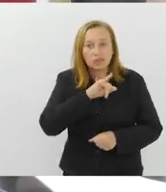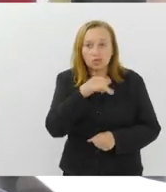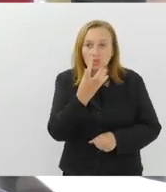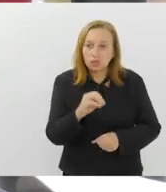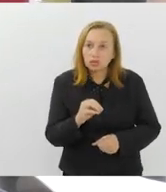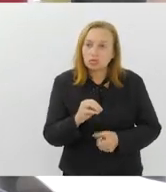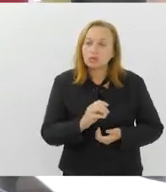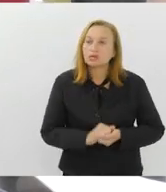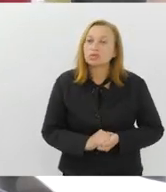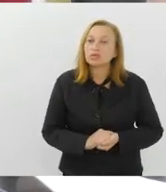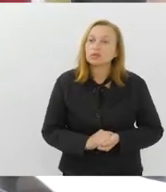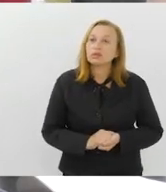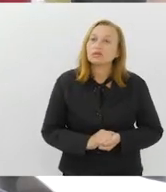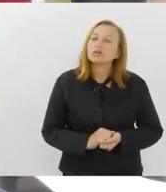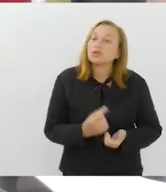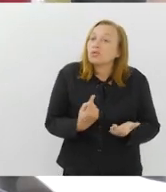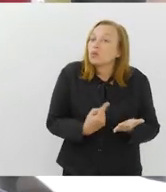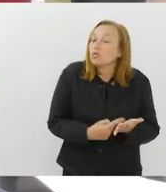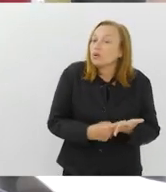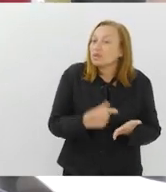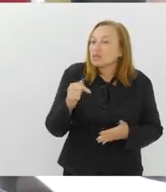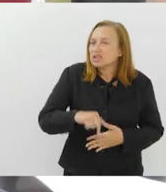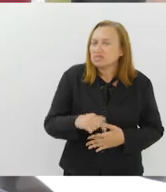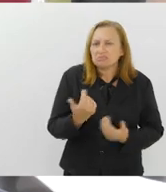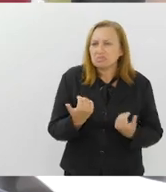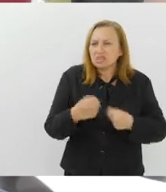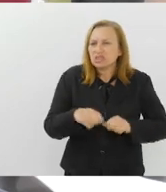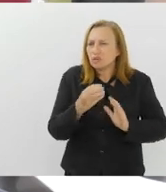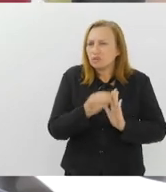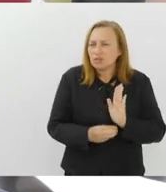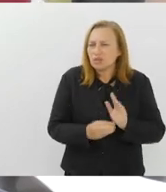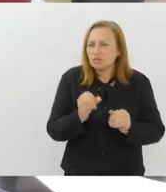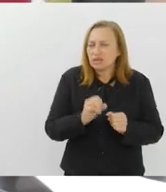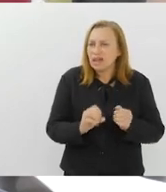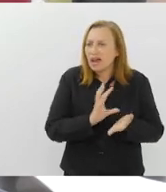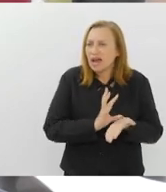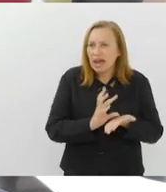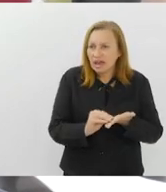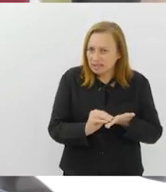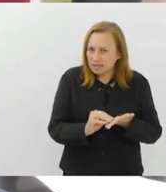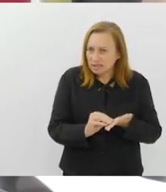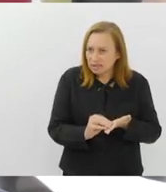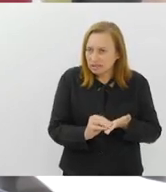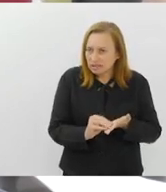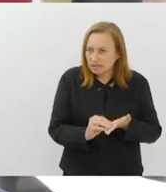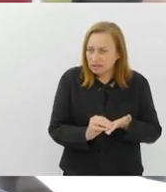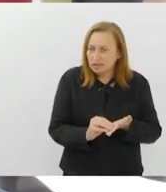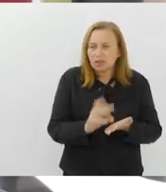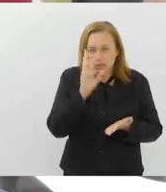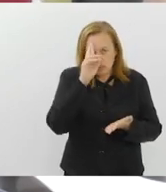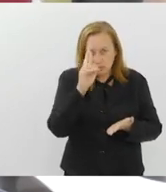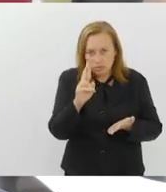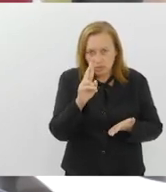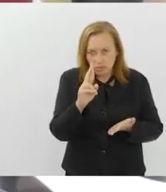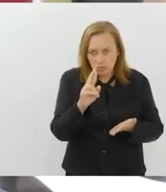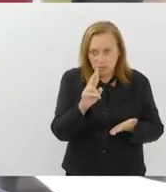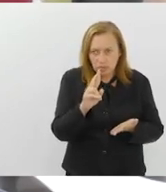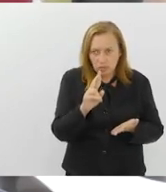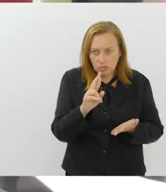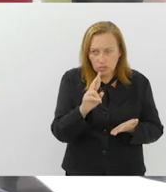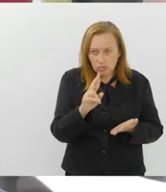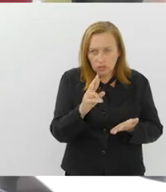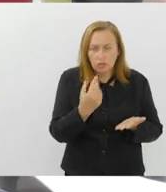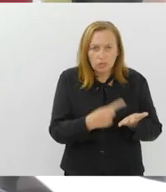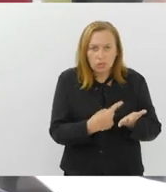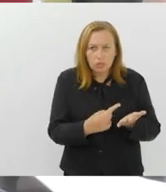gente traçar um compromisso aqui. Não precisa nem fazer ofício. A ata, e se Vossa Senhoria confirmar com a